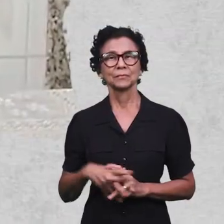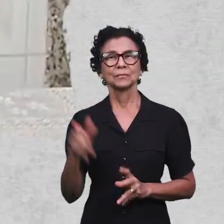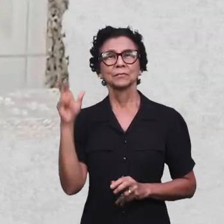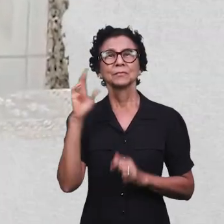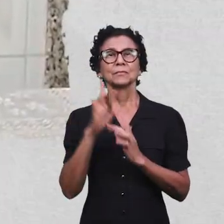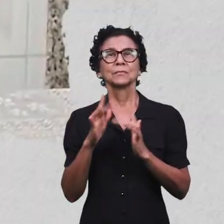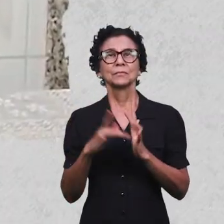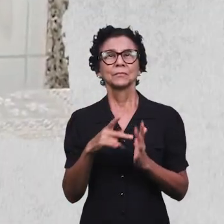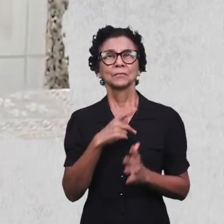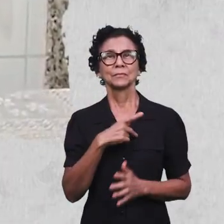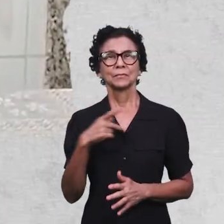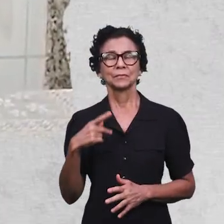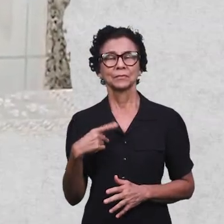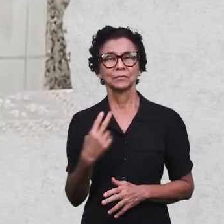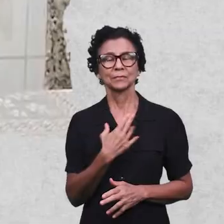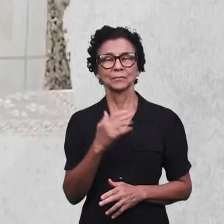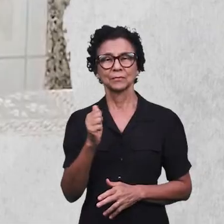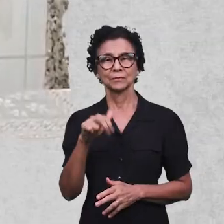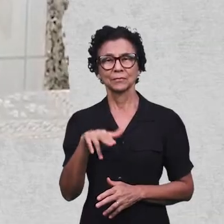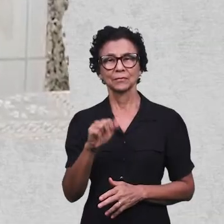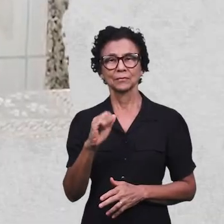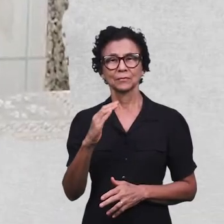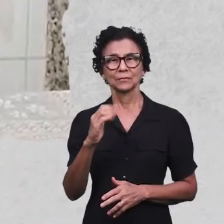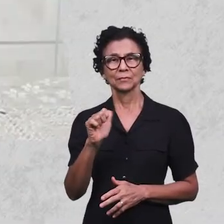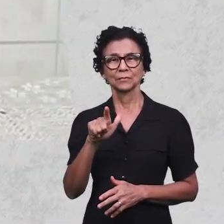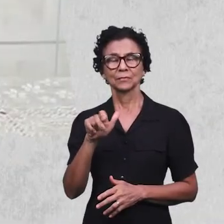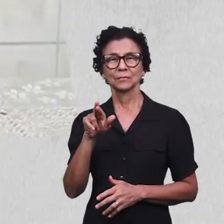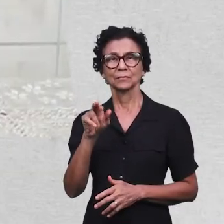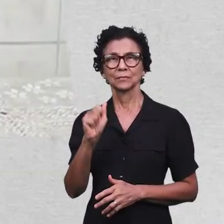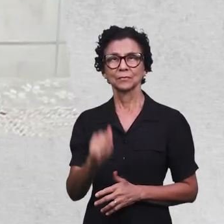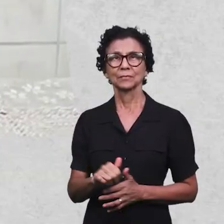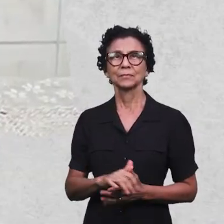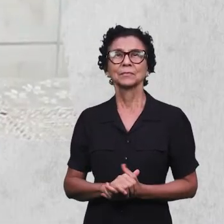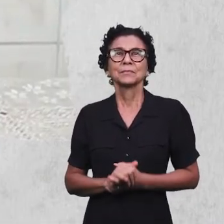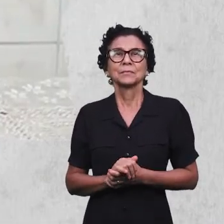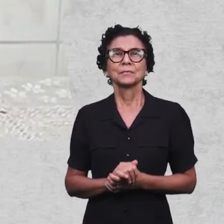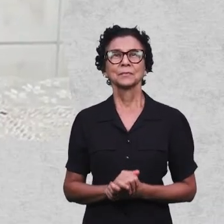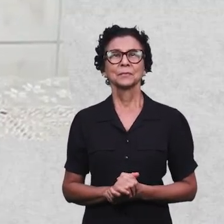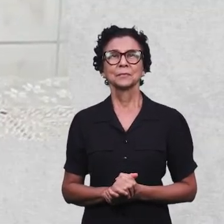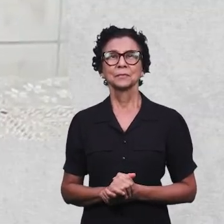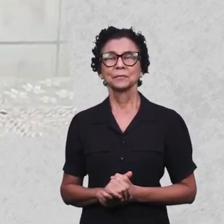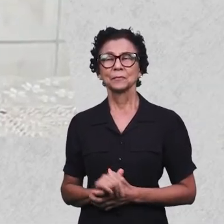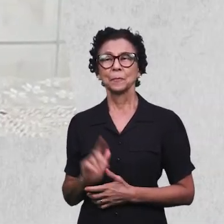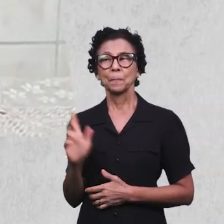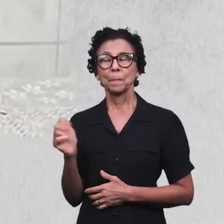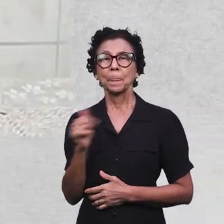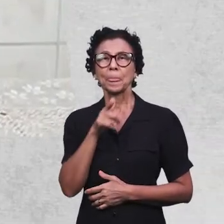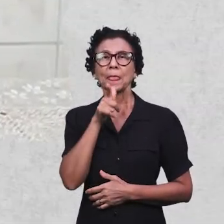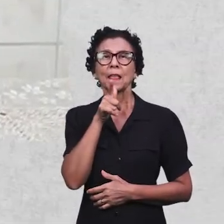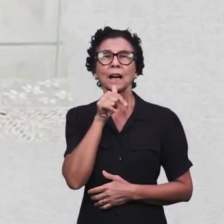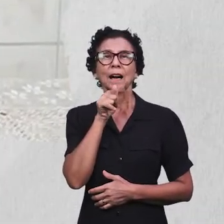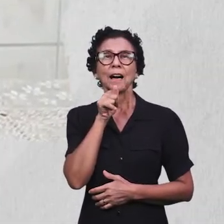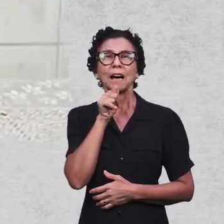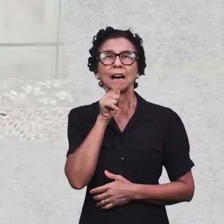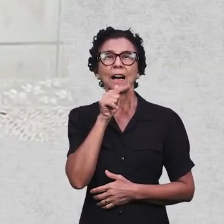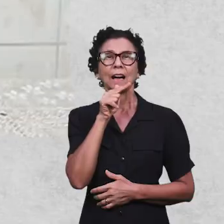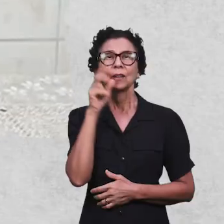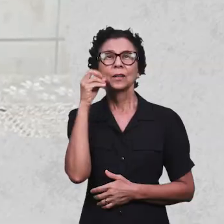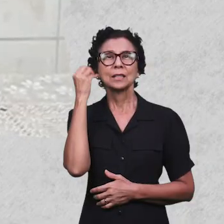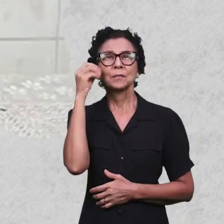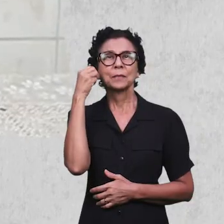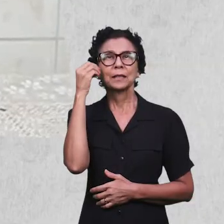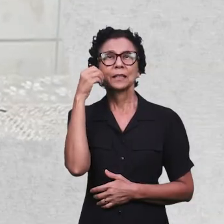paz do Senhor, pastor Tiago, meu nome é Ana Clara. A professora ensinou na aulinha que essa água é como o mundo.